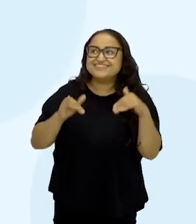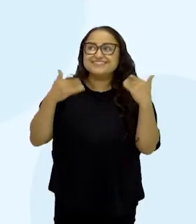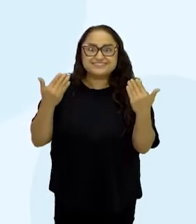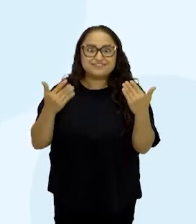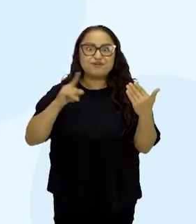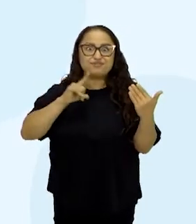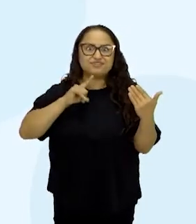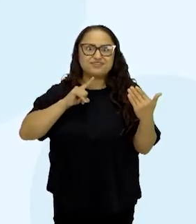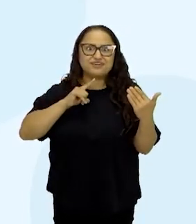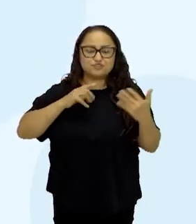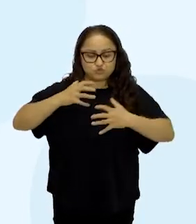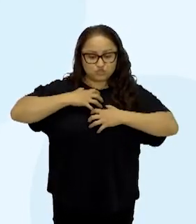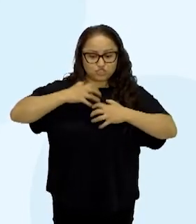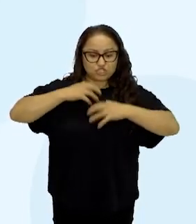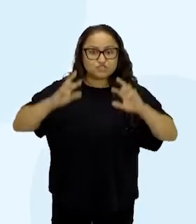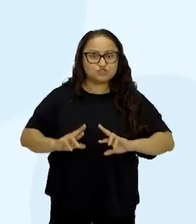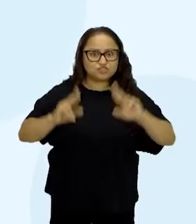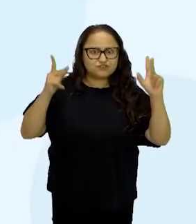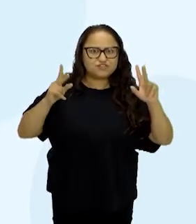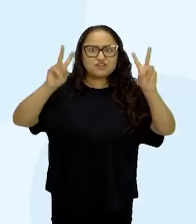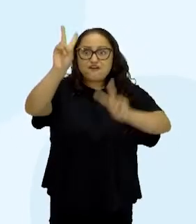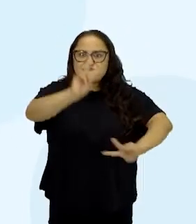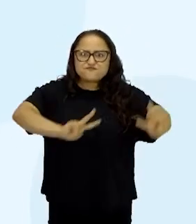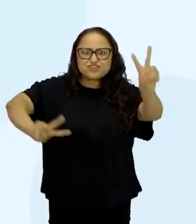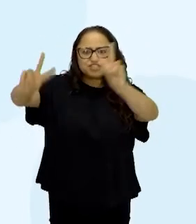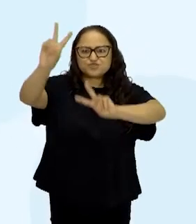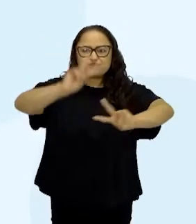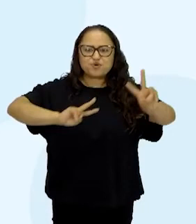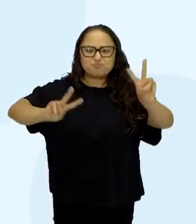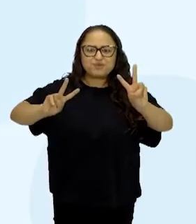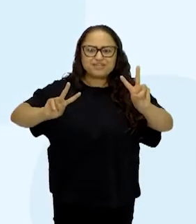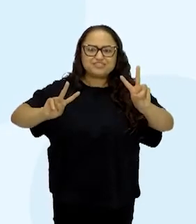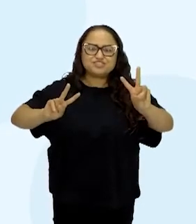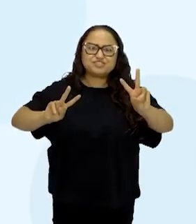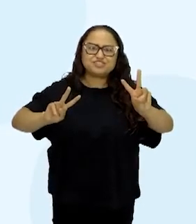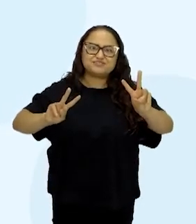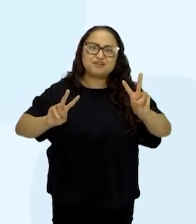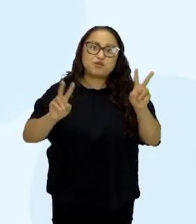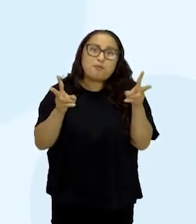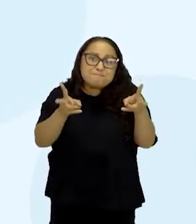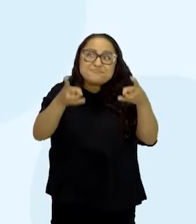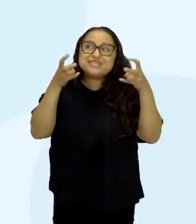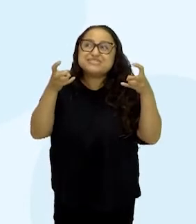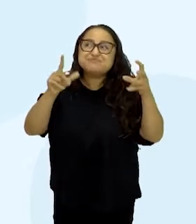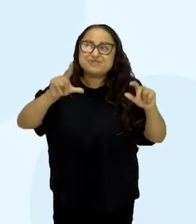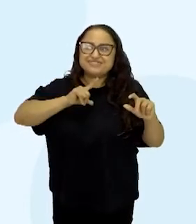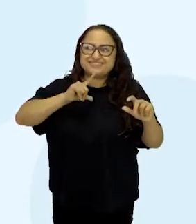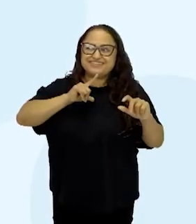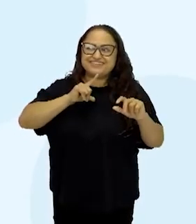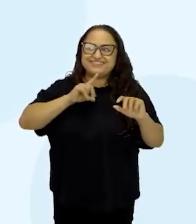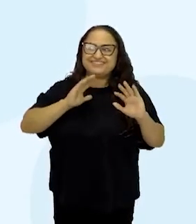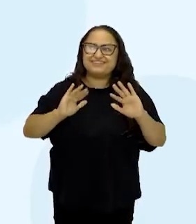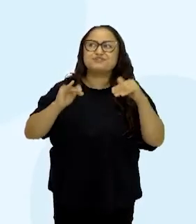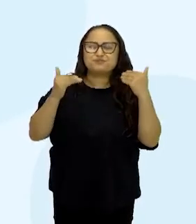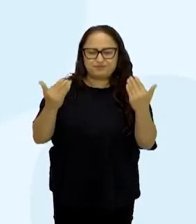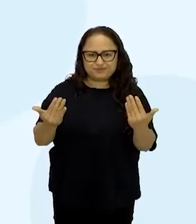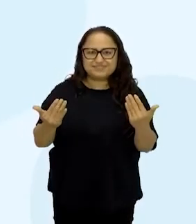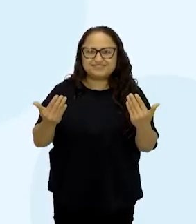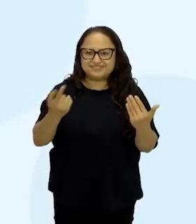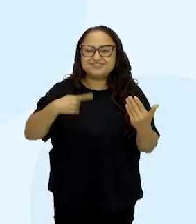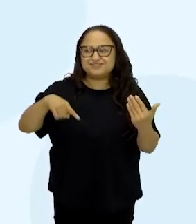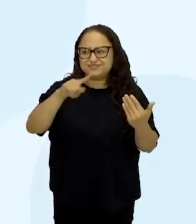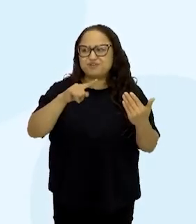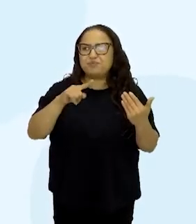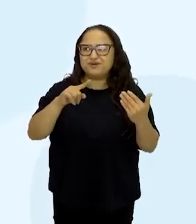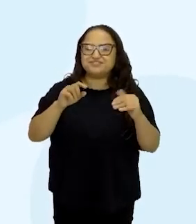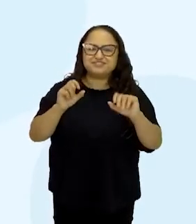de diversas maneiras, né? Visualmente, talvez seja a maneira com que a gente mais perceba, né? Quando a gente vê a questão da exibição